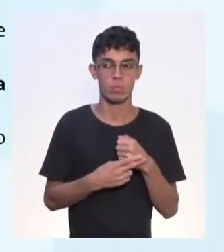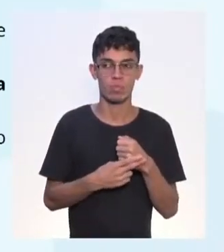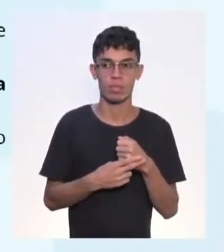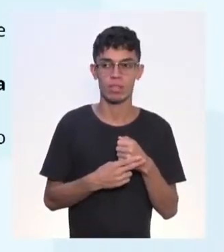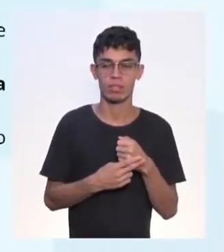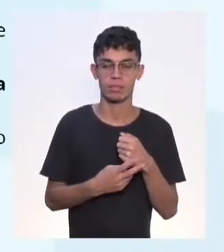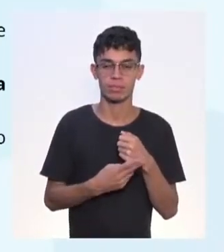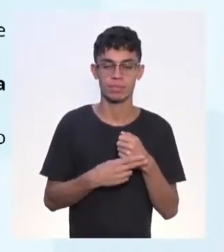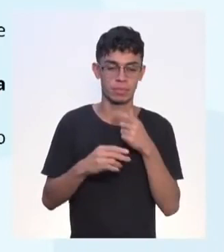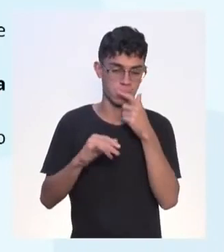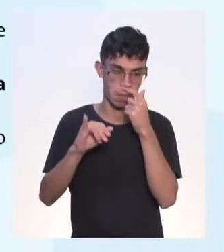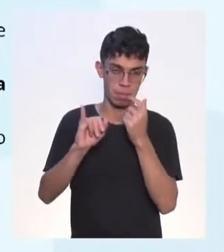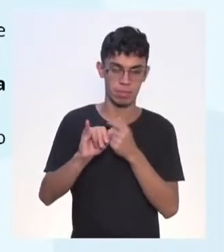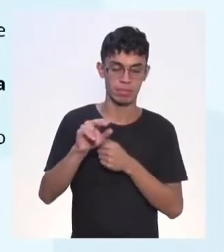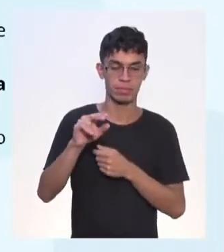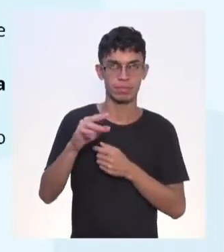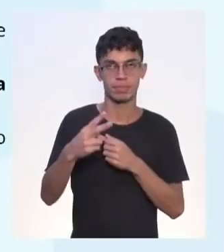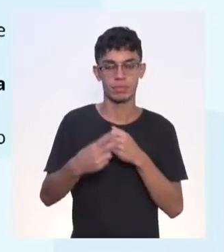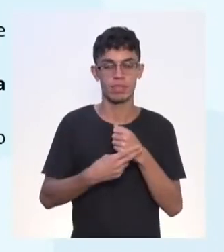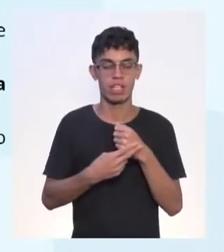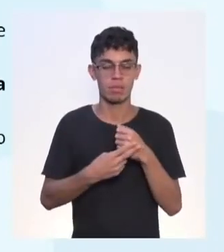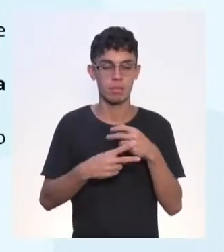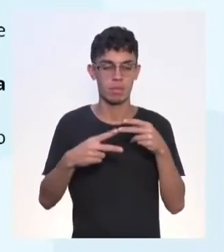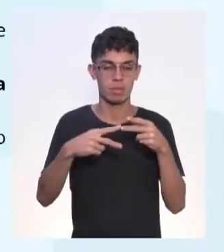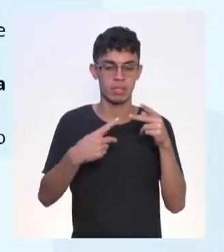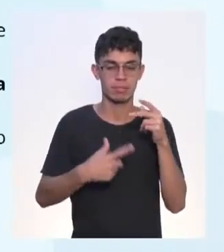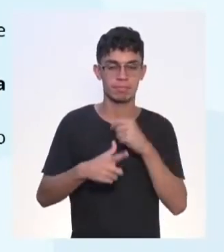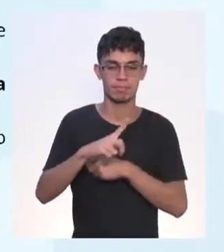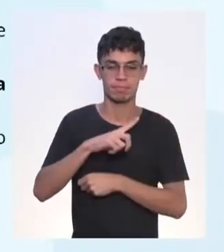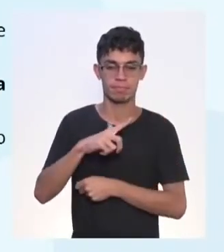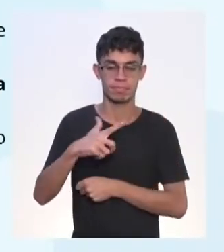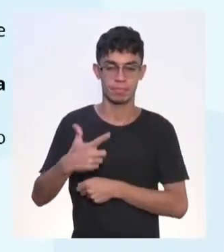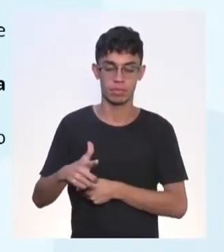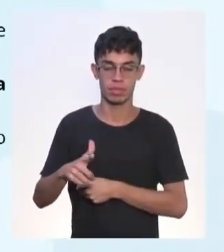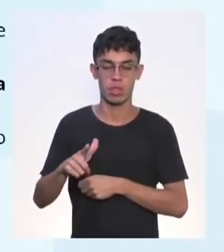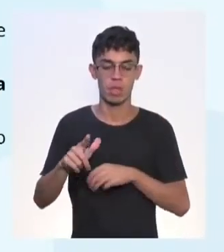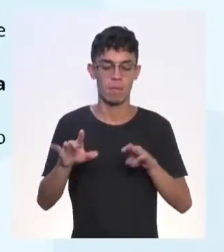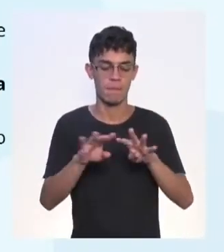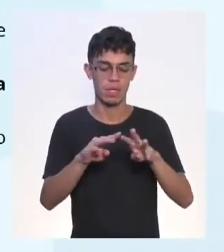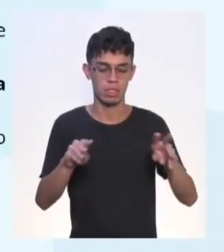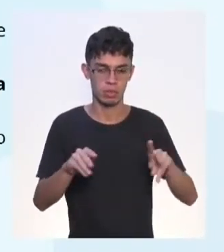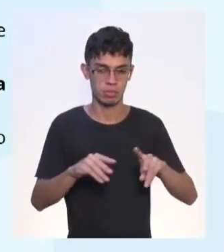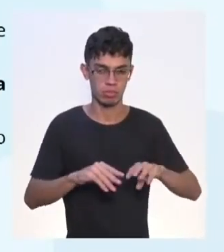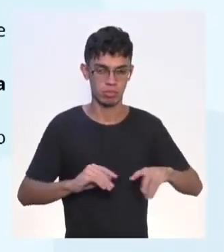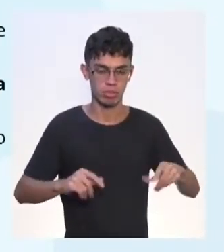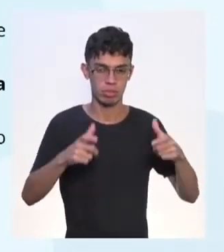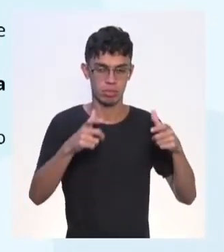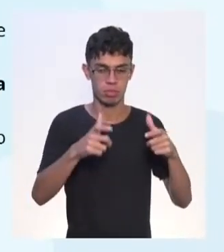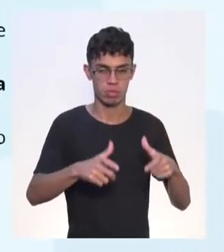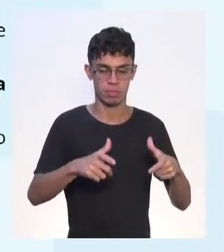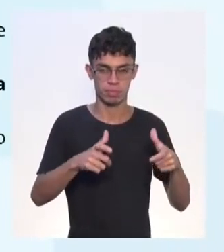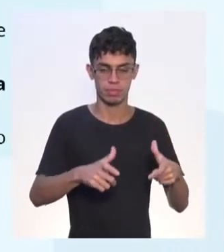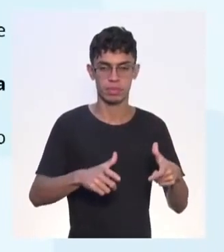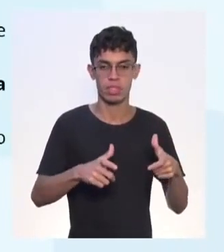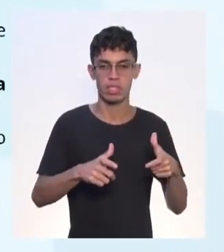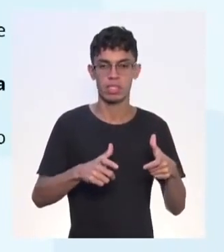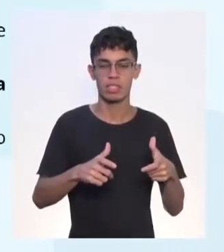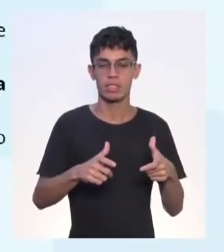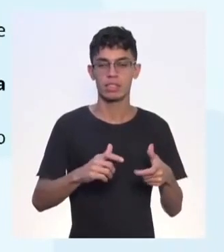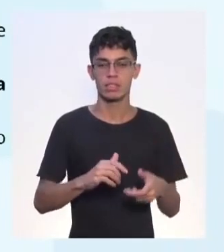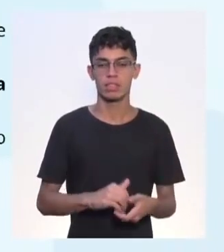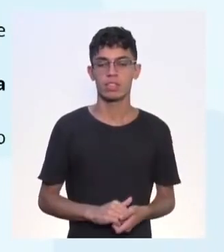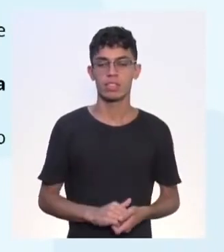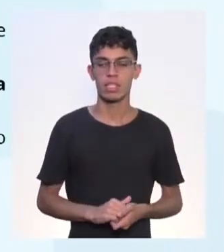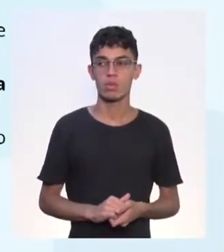intransitivo. Ele não é transitivo indireto, embora tenha aí pelo chão. O pelo chão está mostrando local. Então, também é um